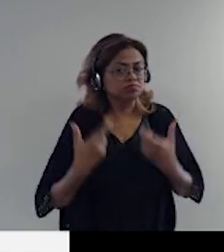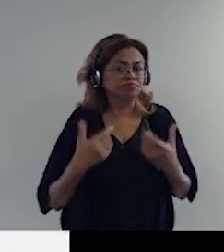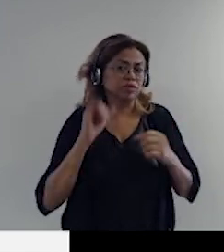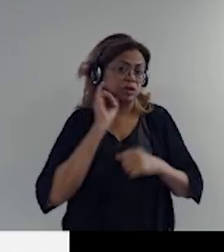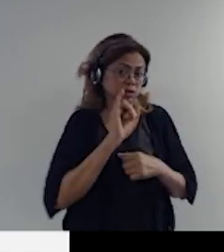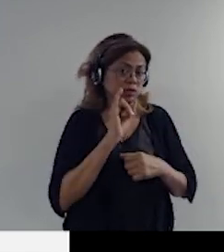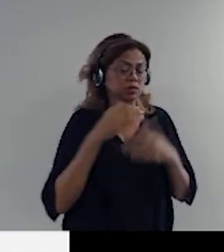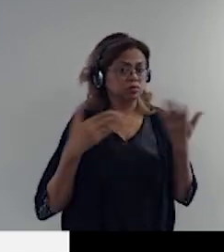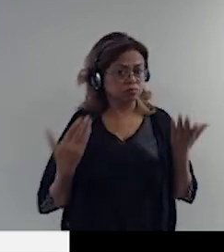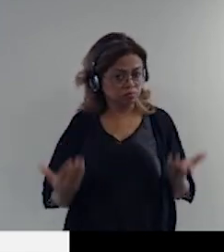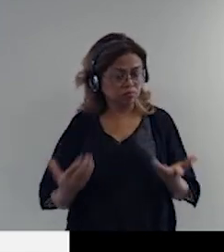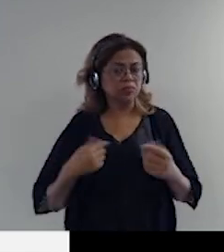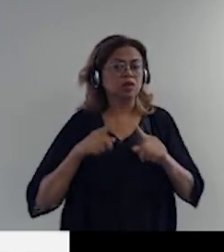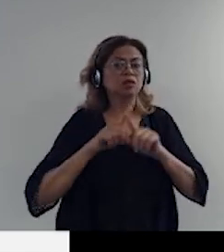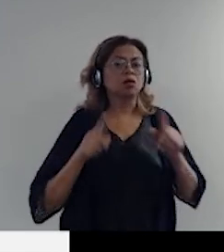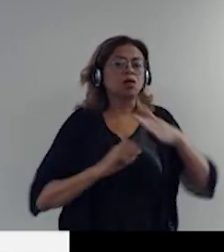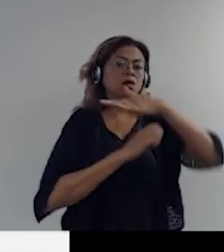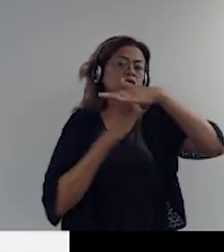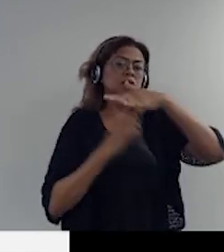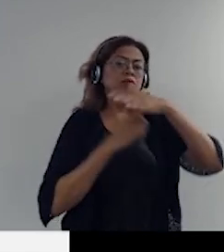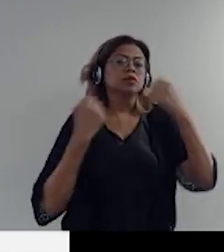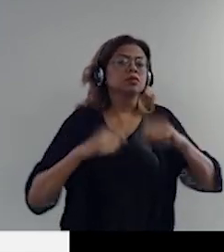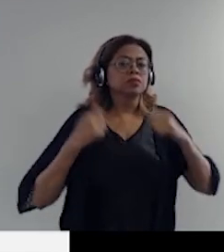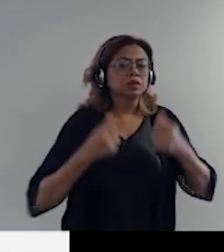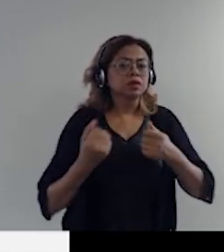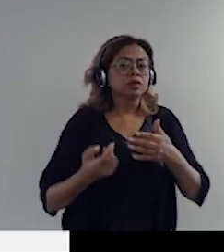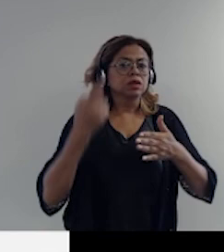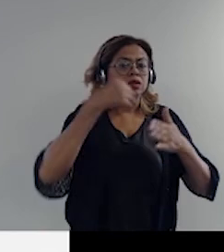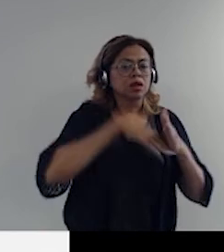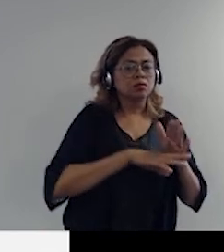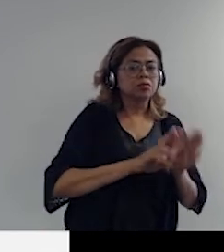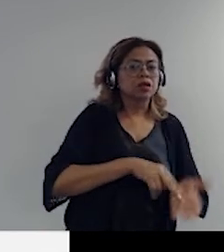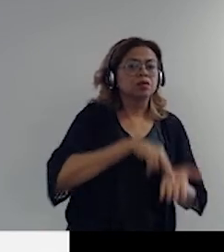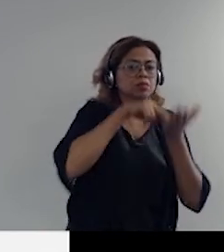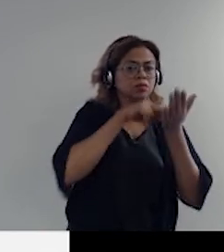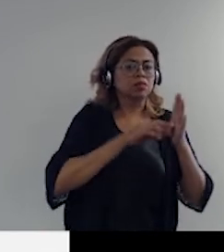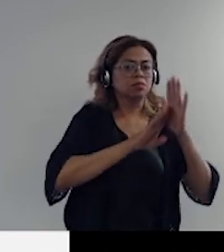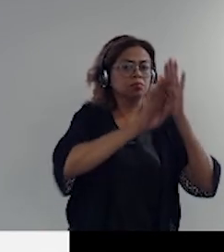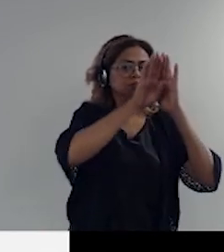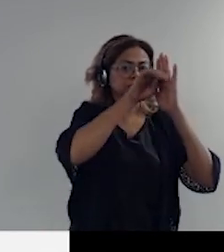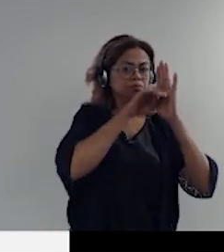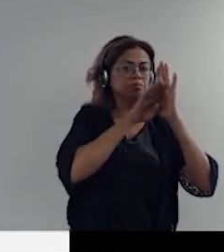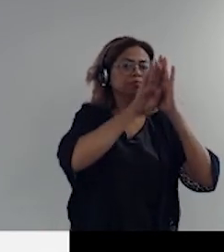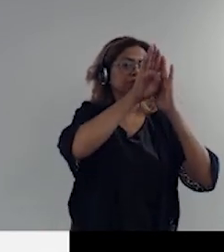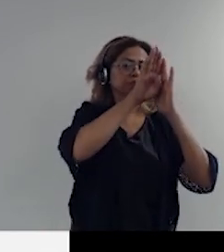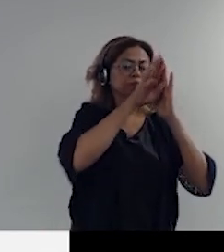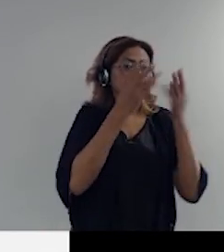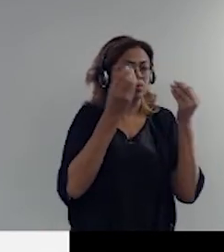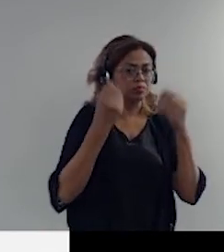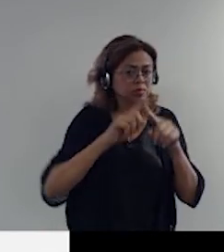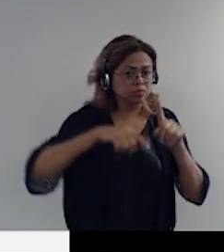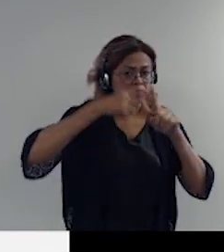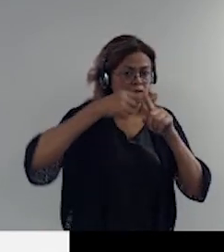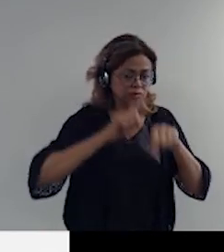dar retorno para esse mercado se sustentar nessas altas tanto tempo.